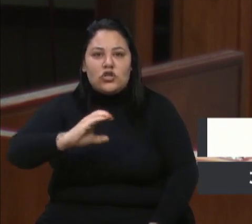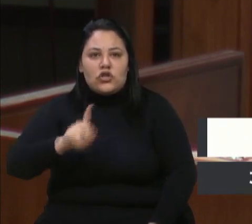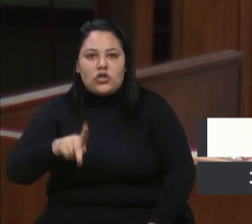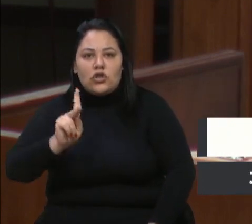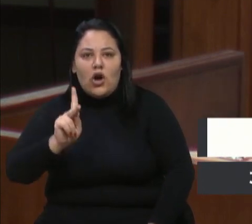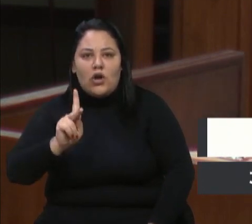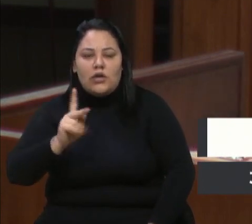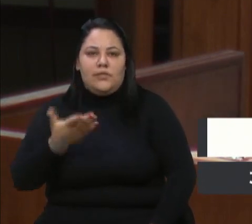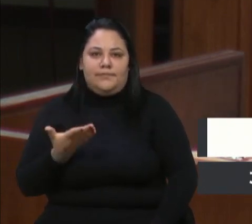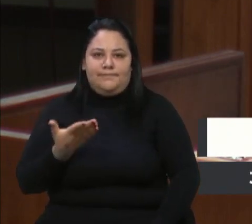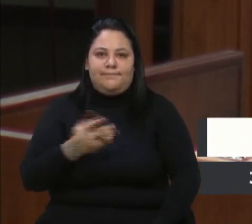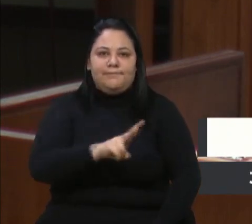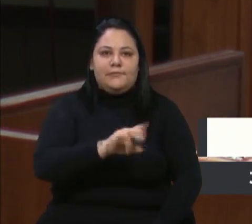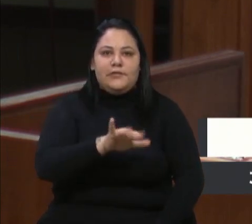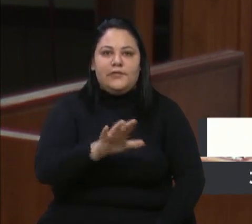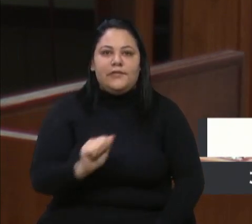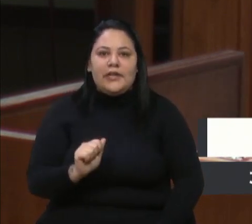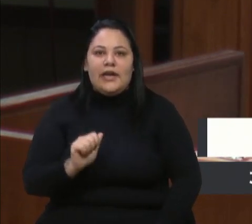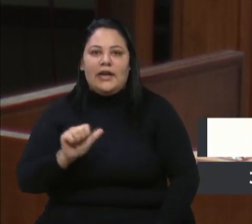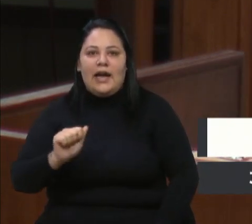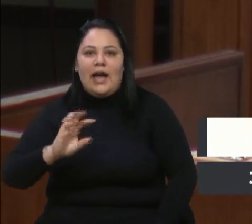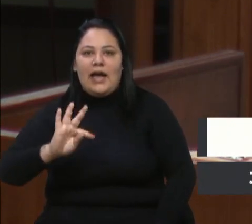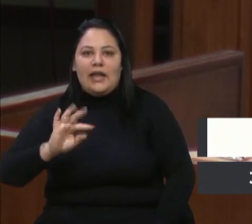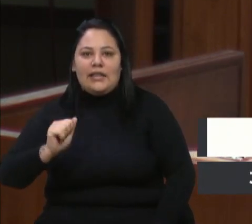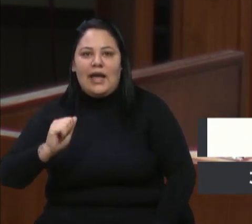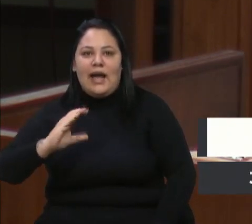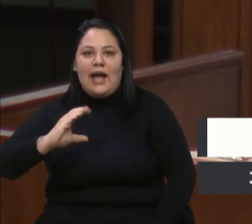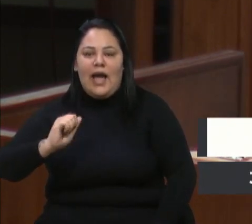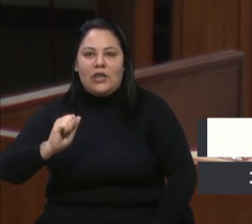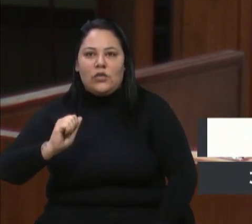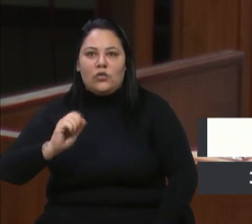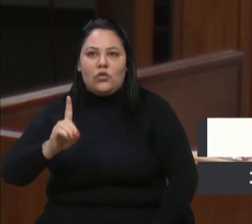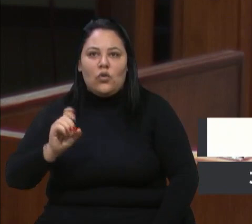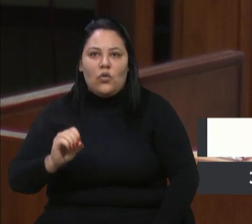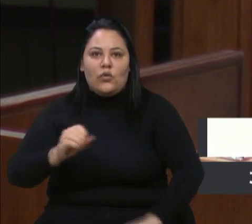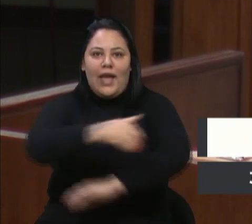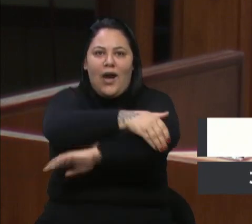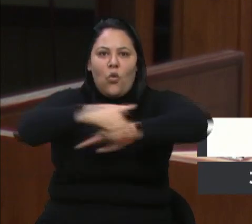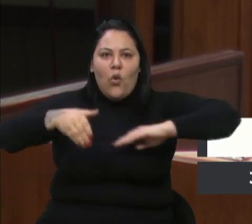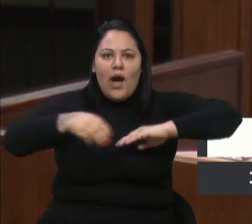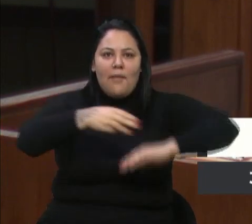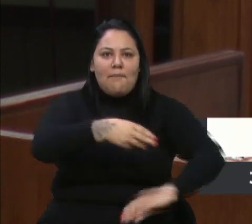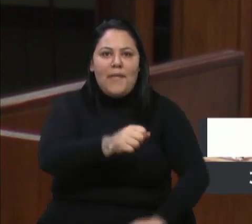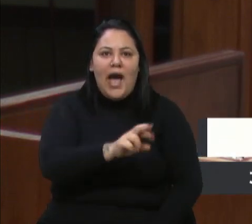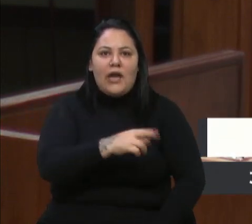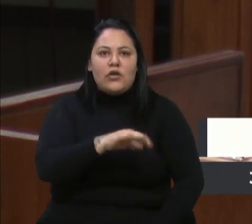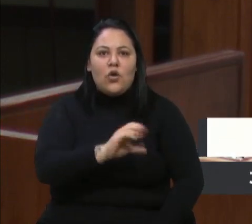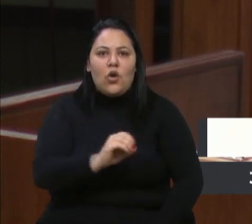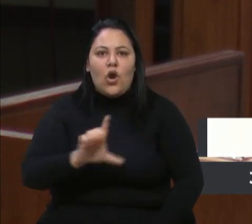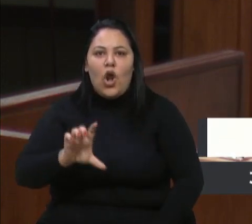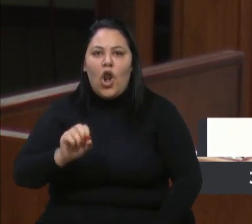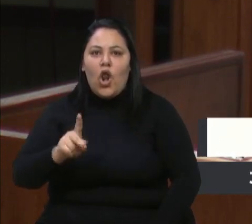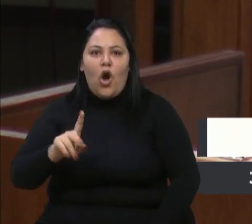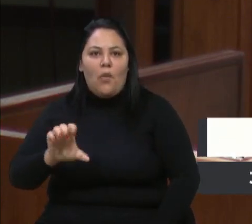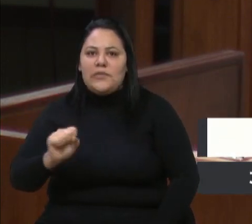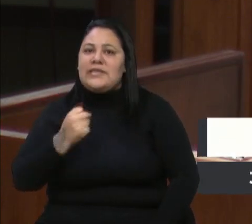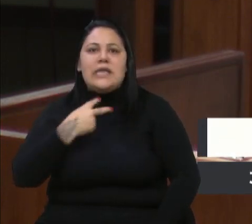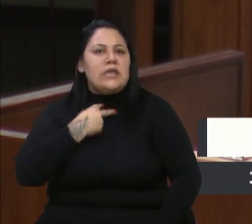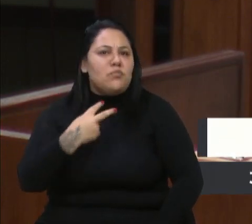A via atacadista na Mário Lopes, impossível se não tiver investimento.